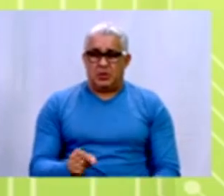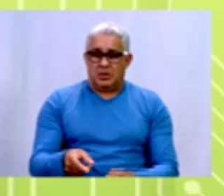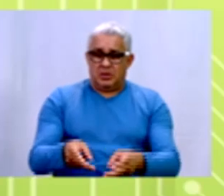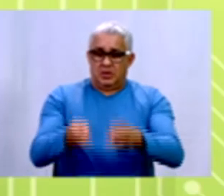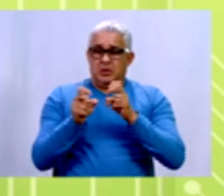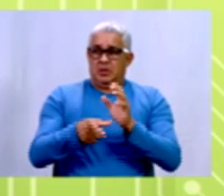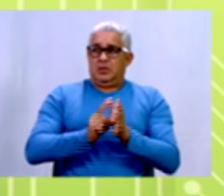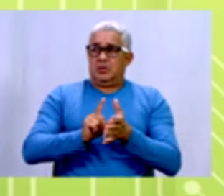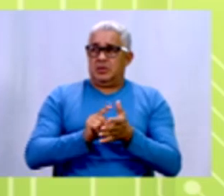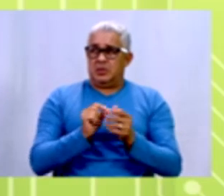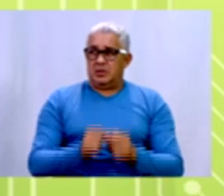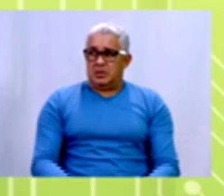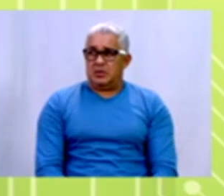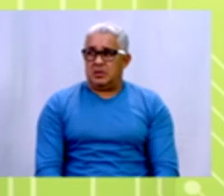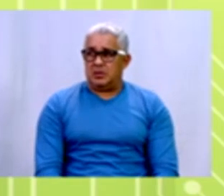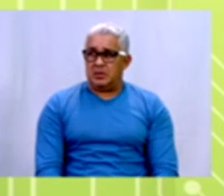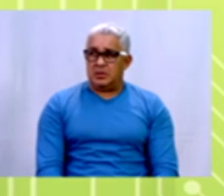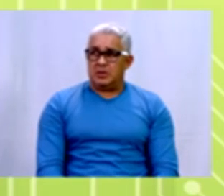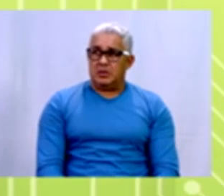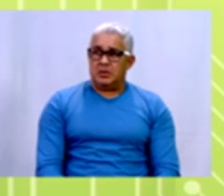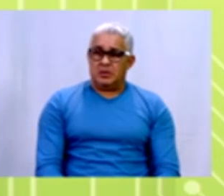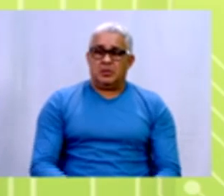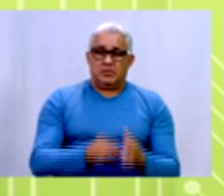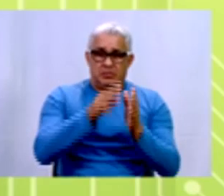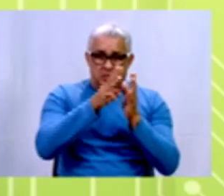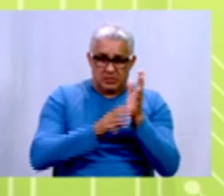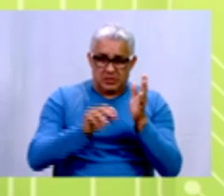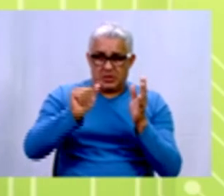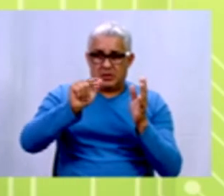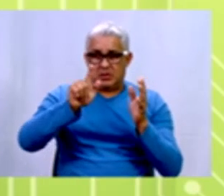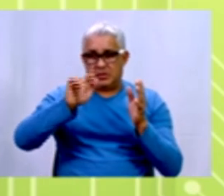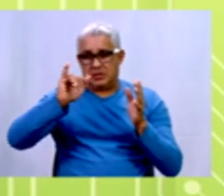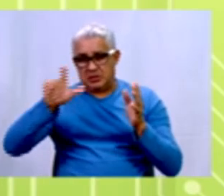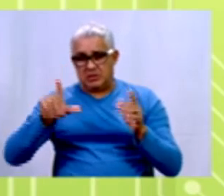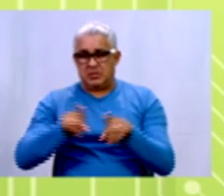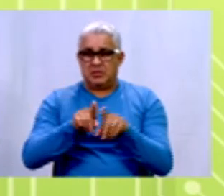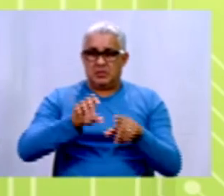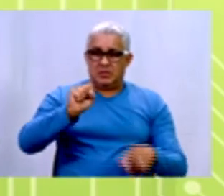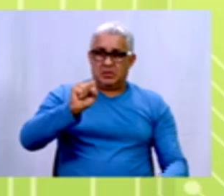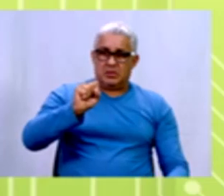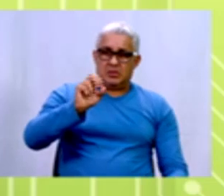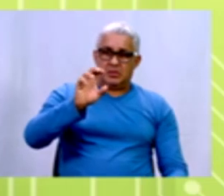antes do advento da metodologia ágil e do Scrum é que